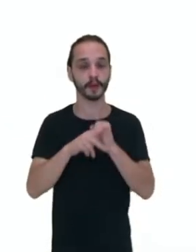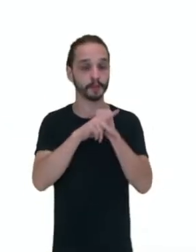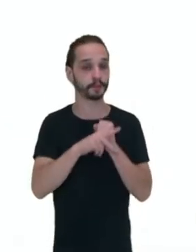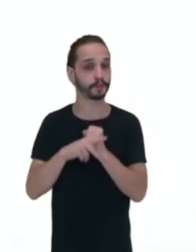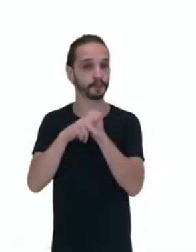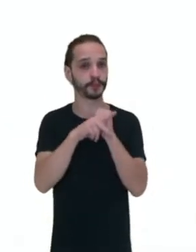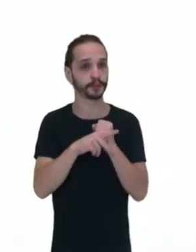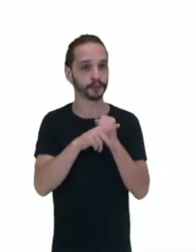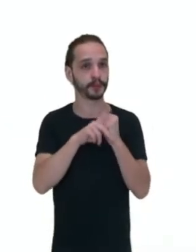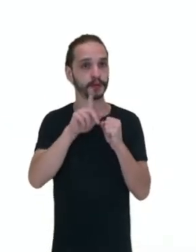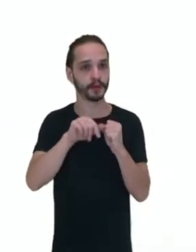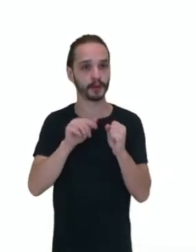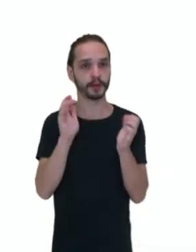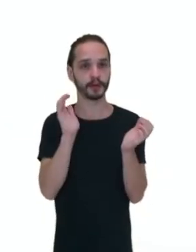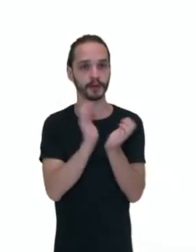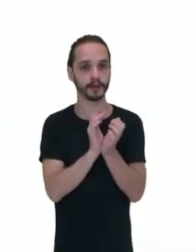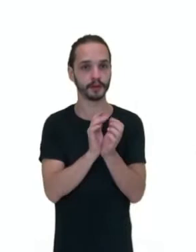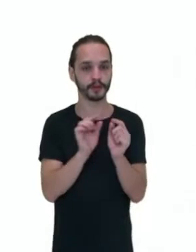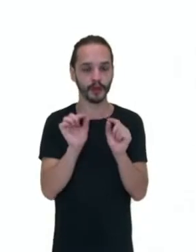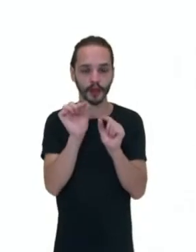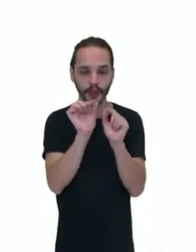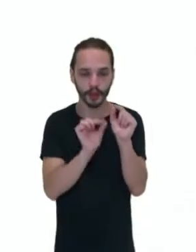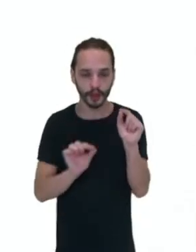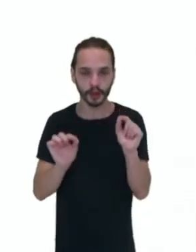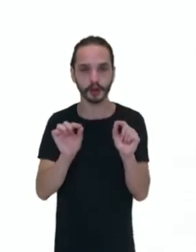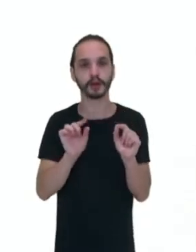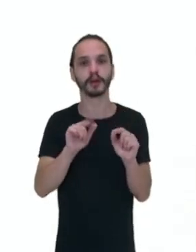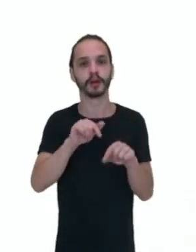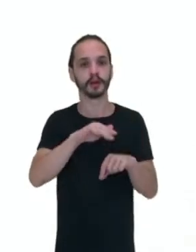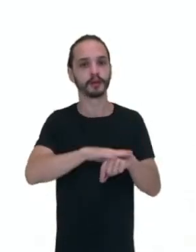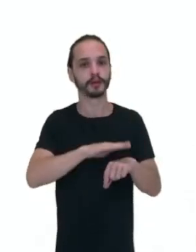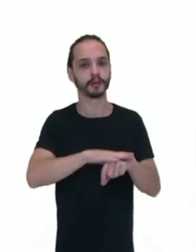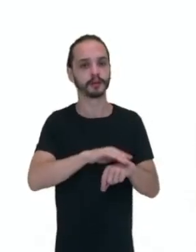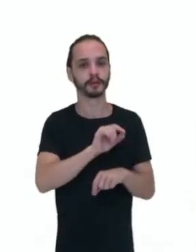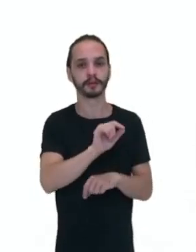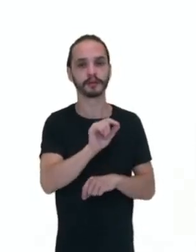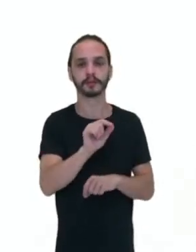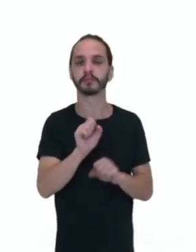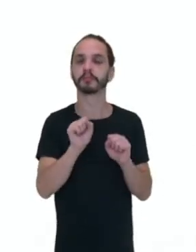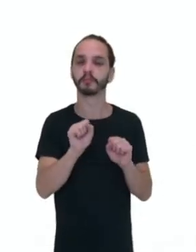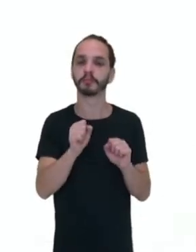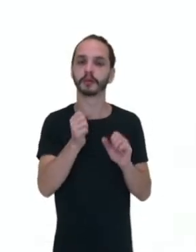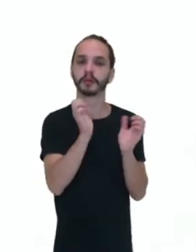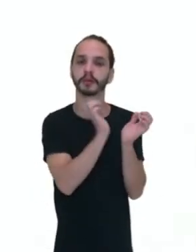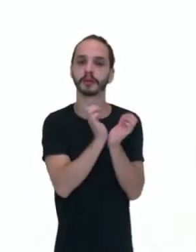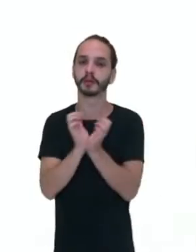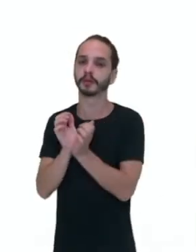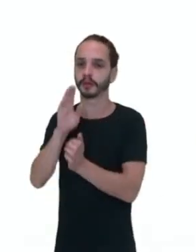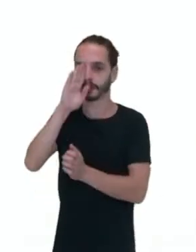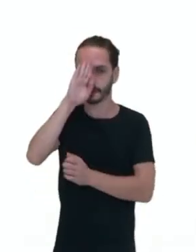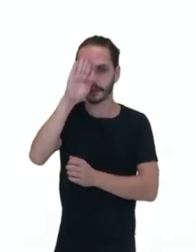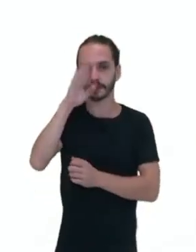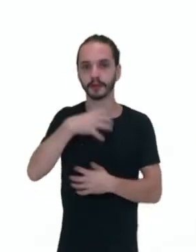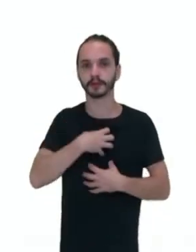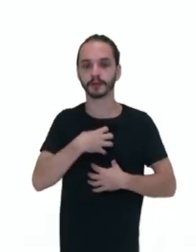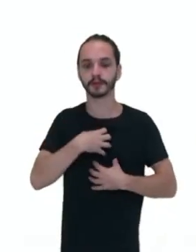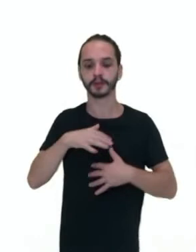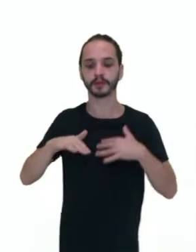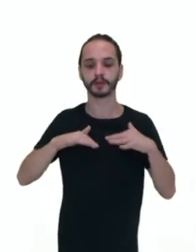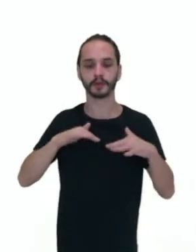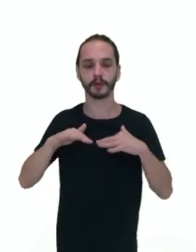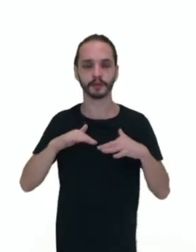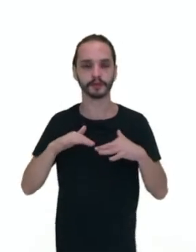são, né, um grupo de organismos heterotróficos que podem ser classificados baseando-se principalmente na forma de